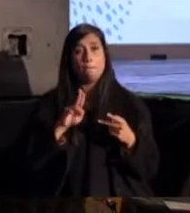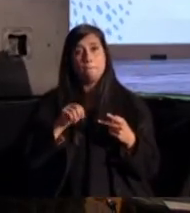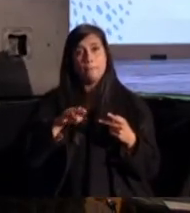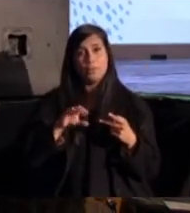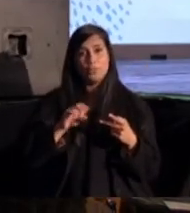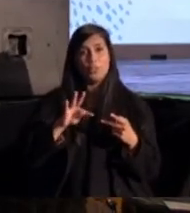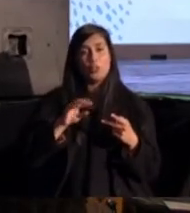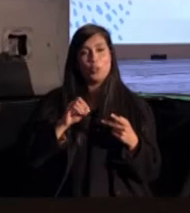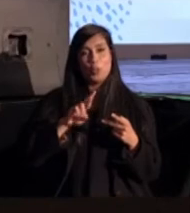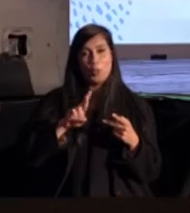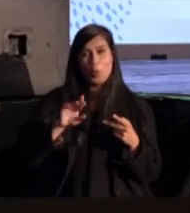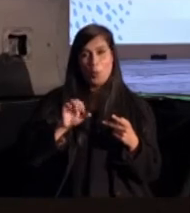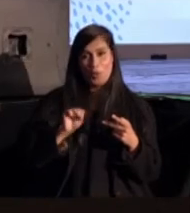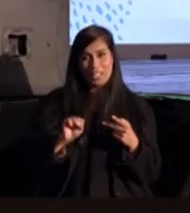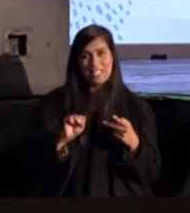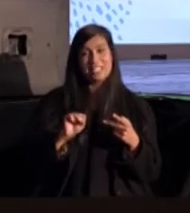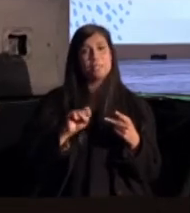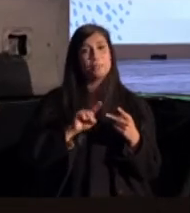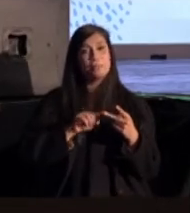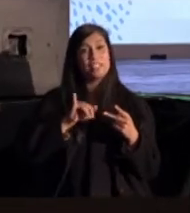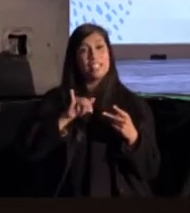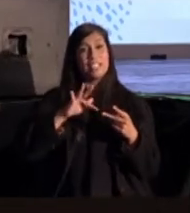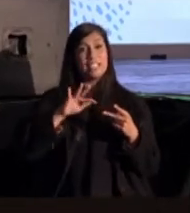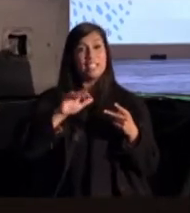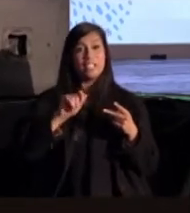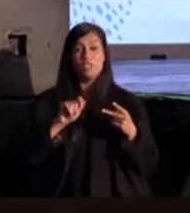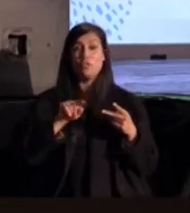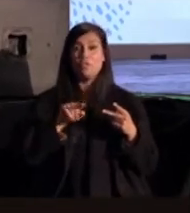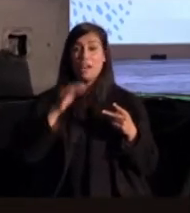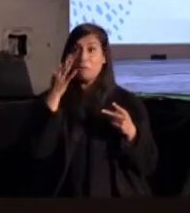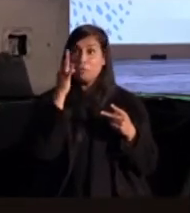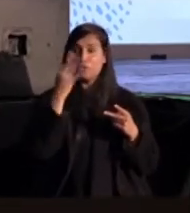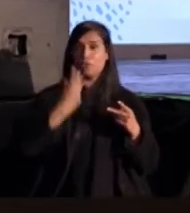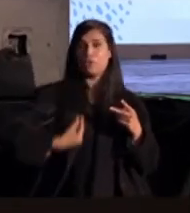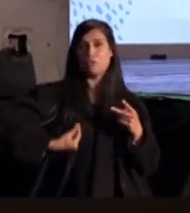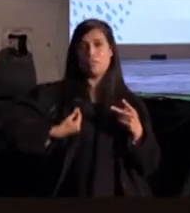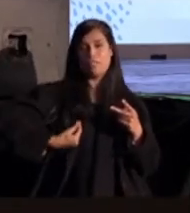Torres, que fala, Ifá é filosofia de vida.